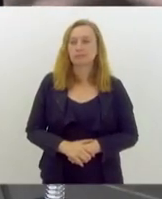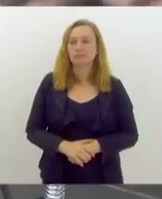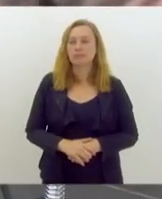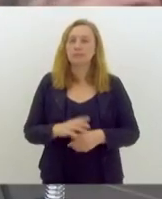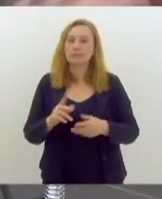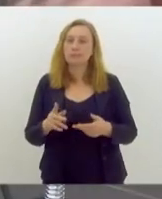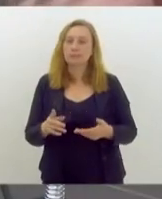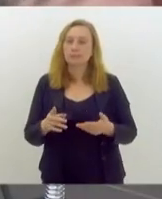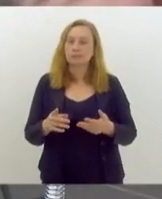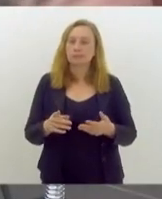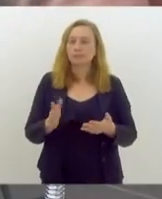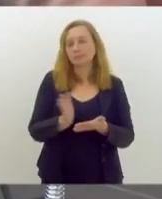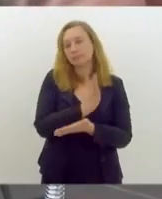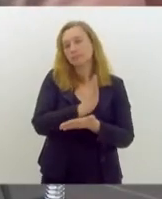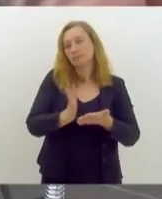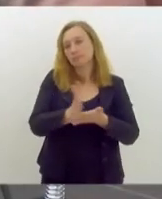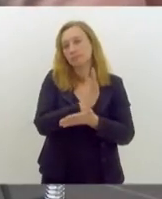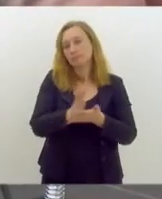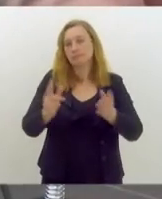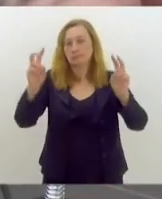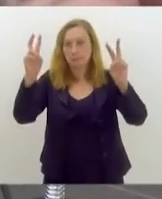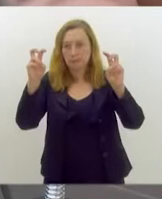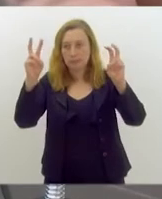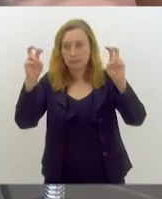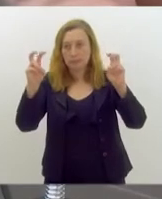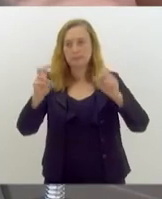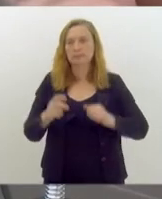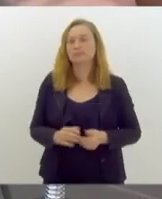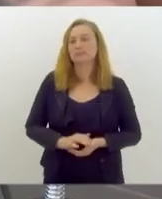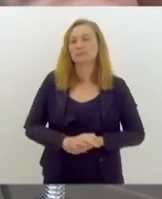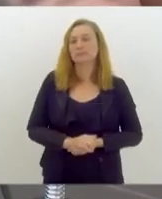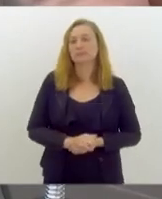alguma discrepâncias assiná-la